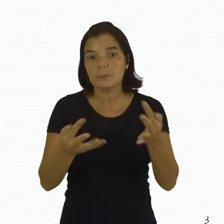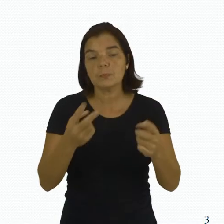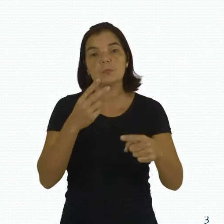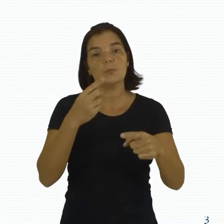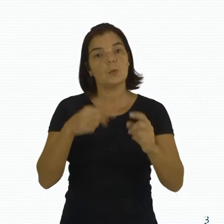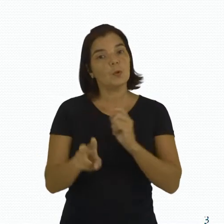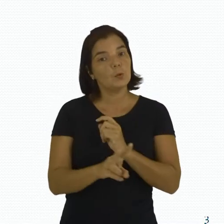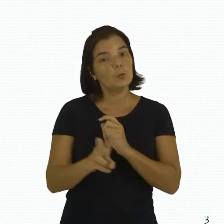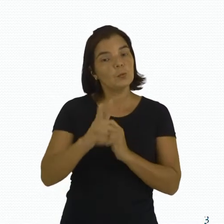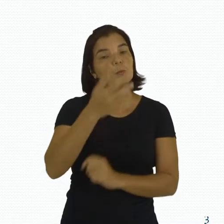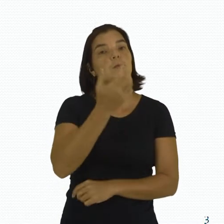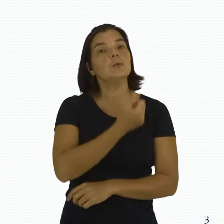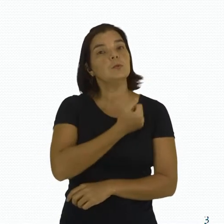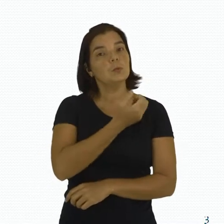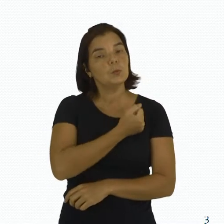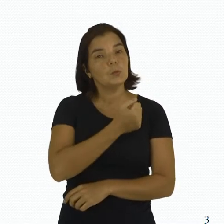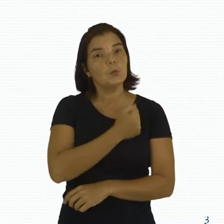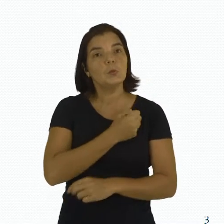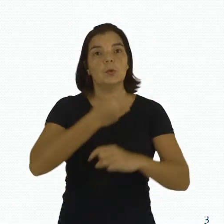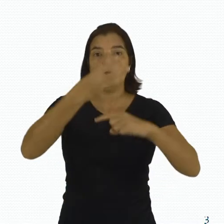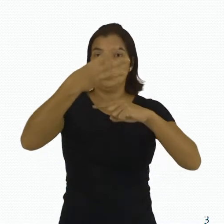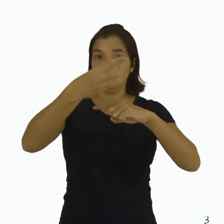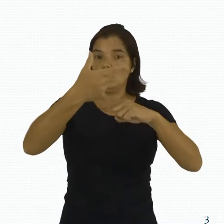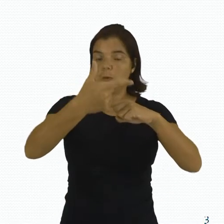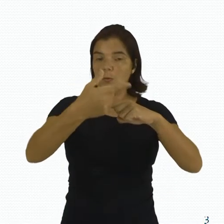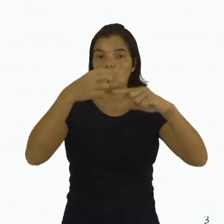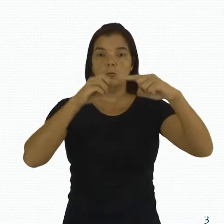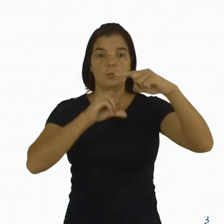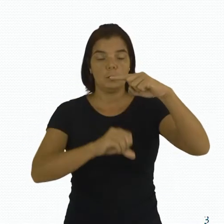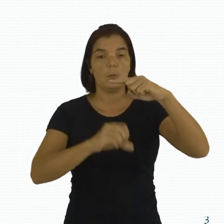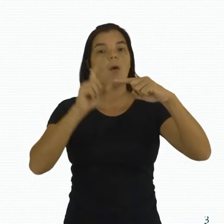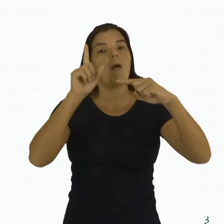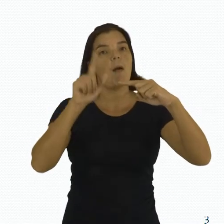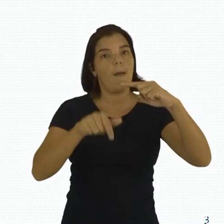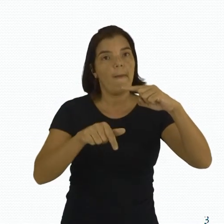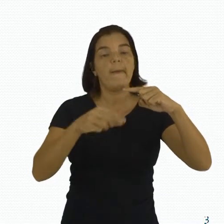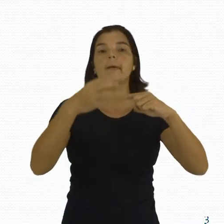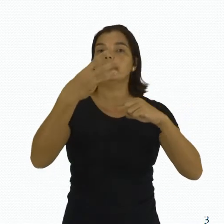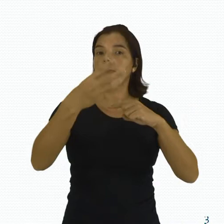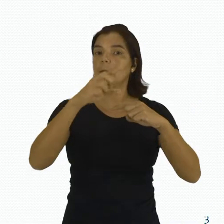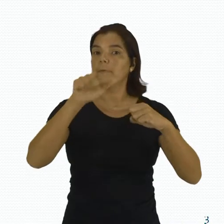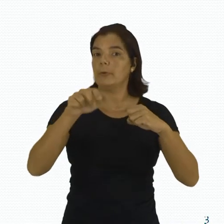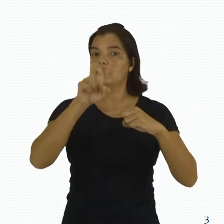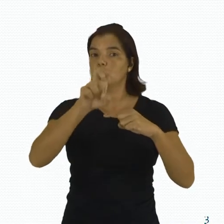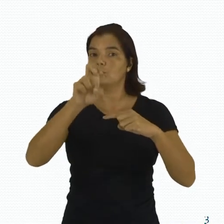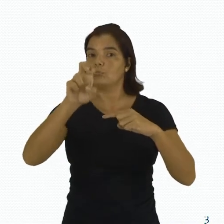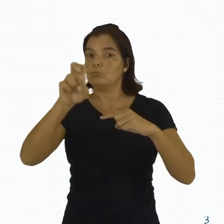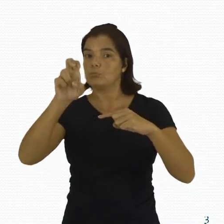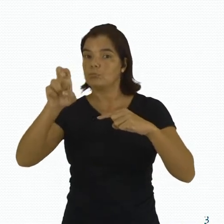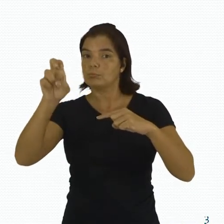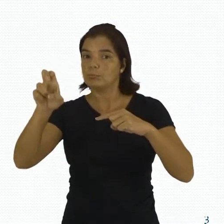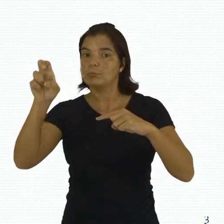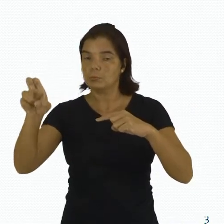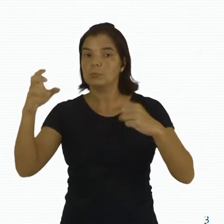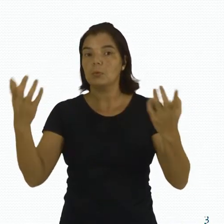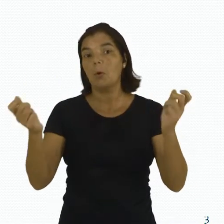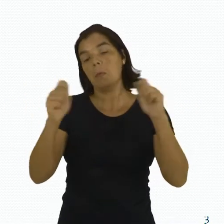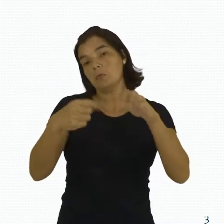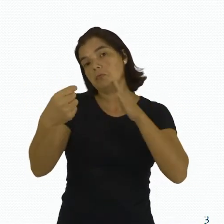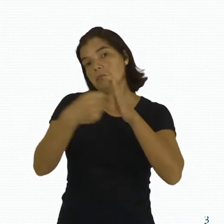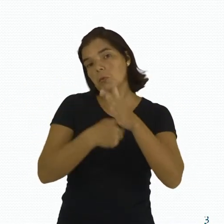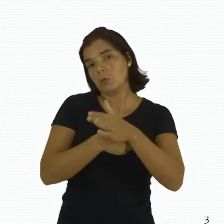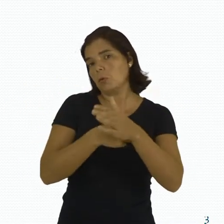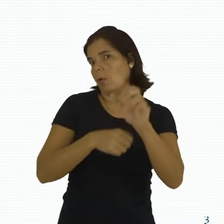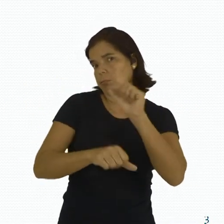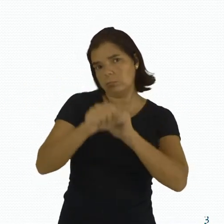né, e o valor da fração 32 sobre 9 é justamente a dízima periódica dada. Eu poderia também me perguntar